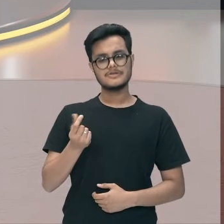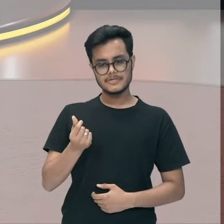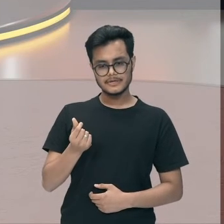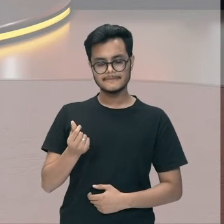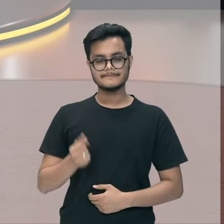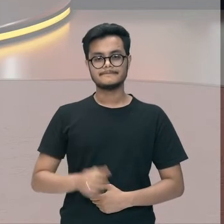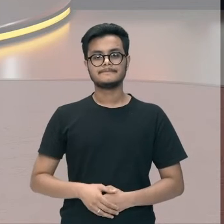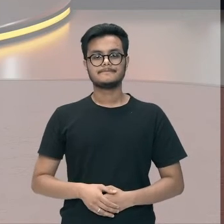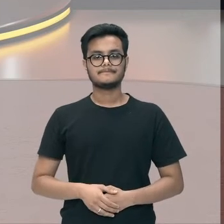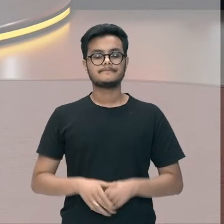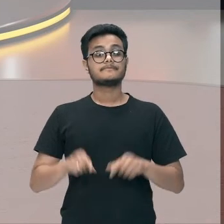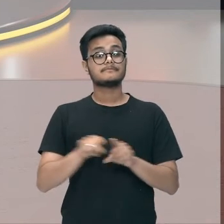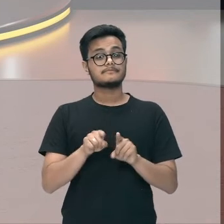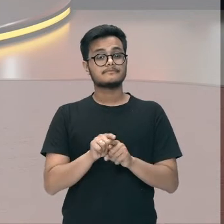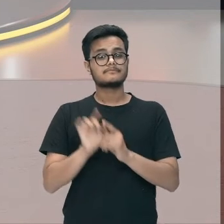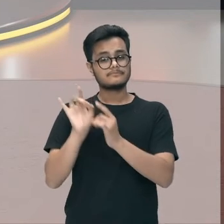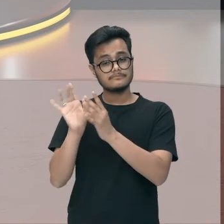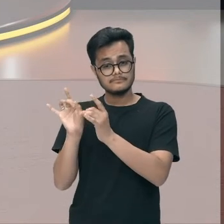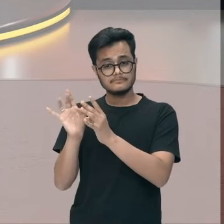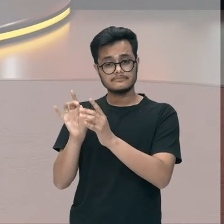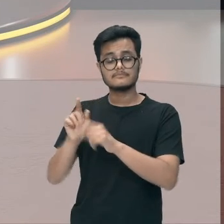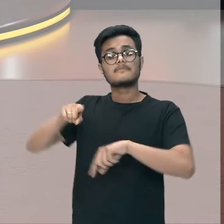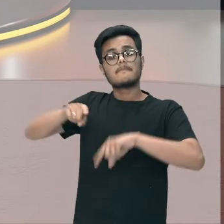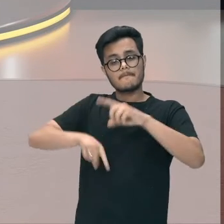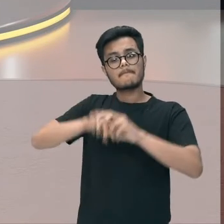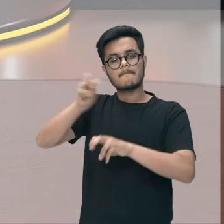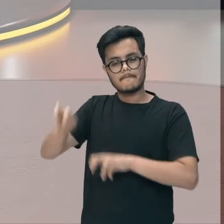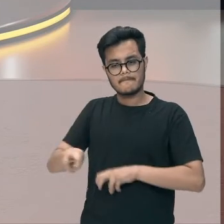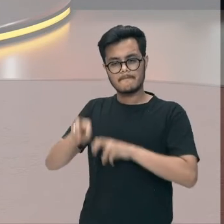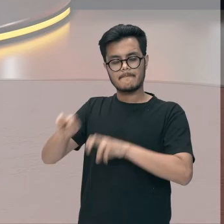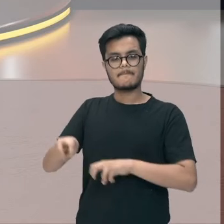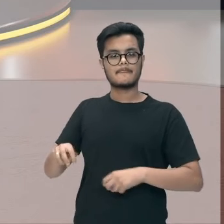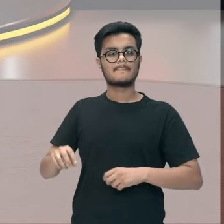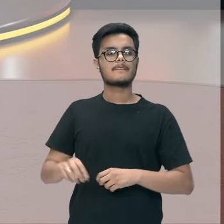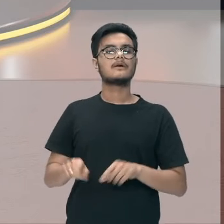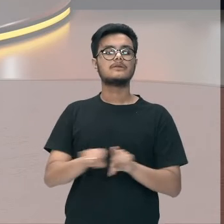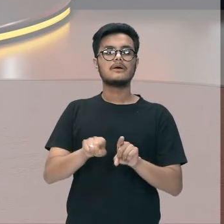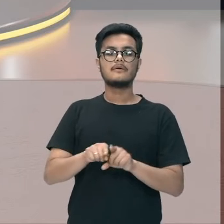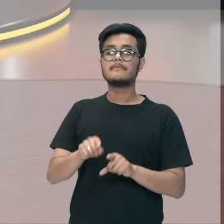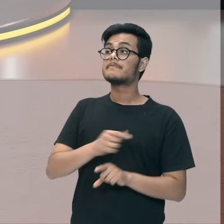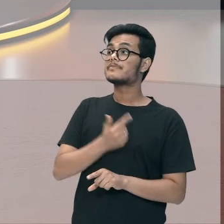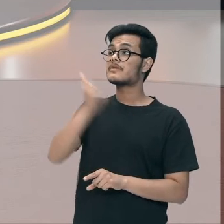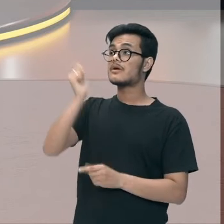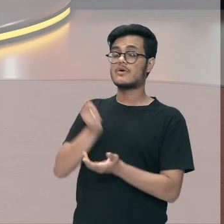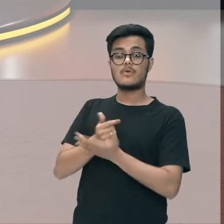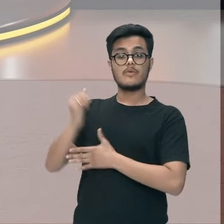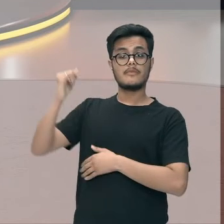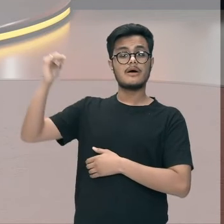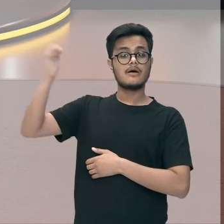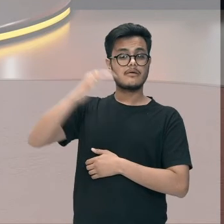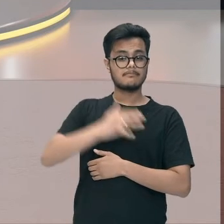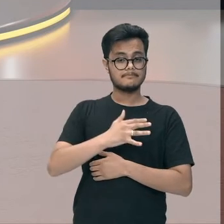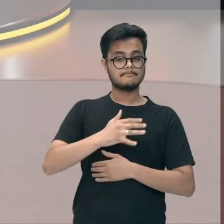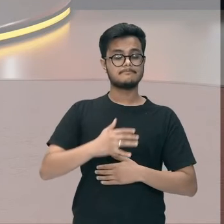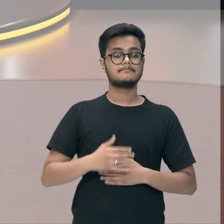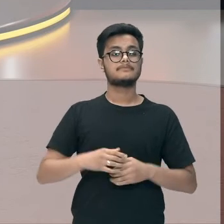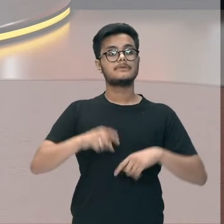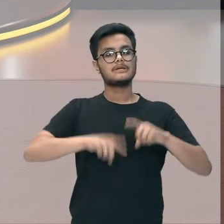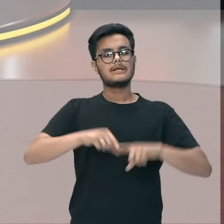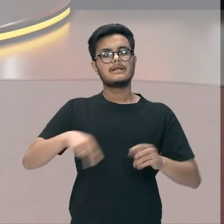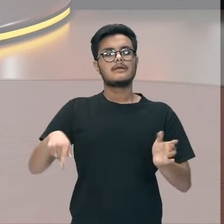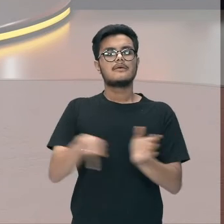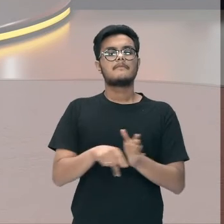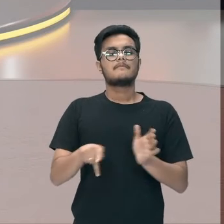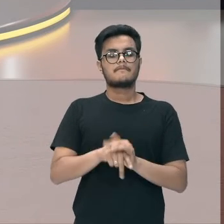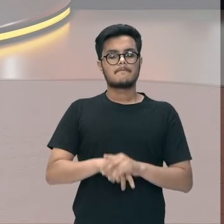escravizados, exportação de produtos agrícolas e importação de produtos manufaturados. Assim estava a